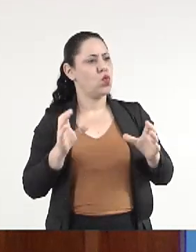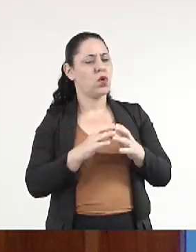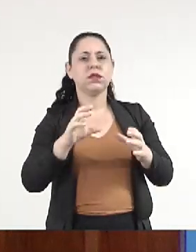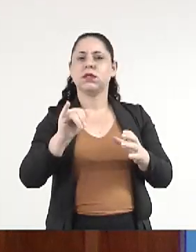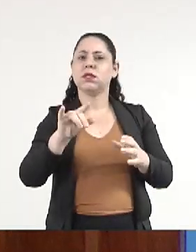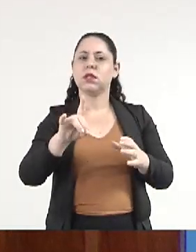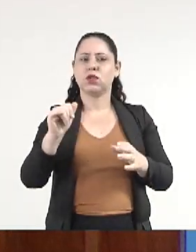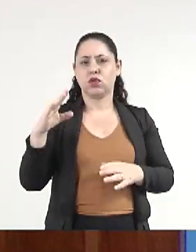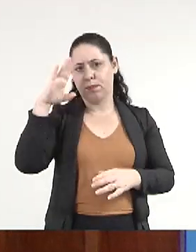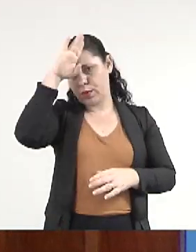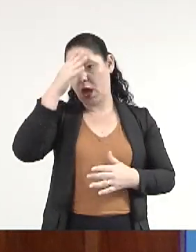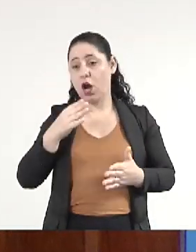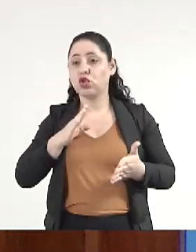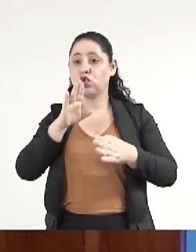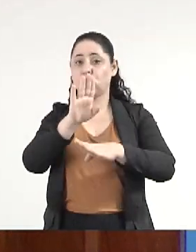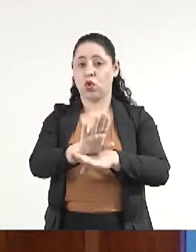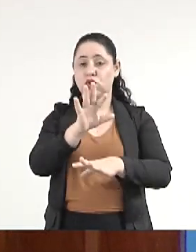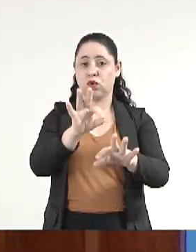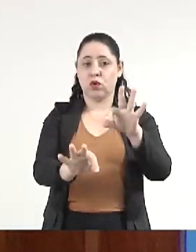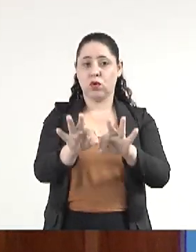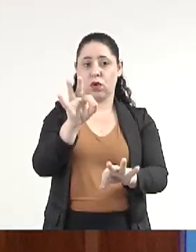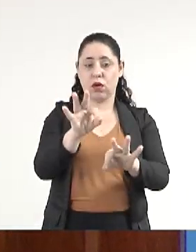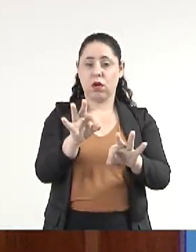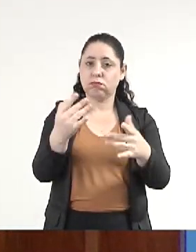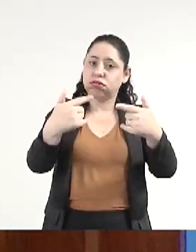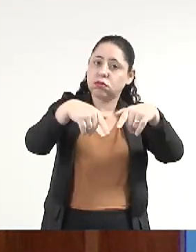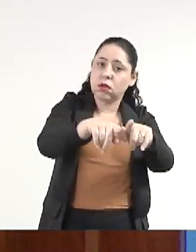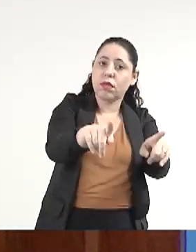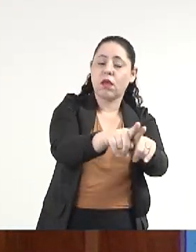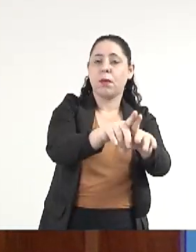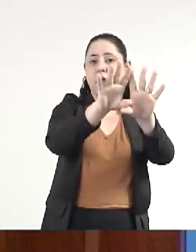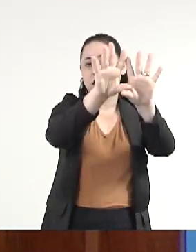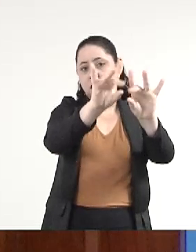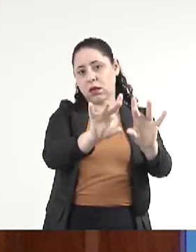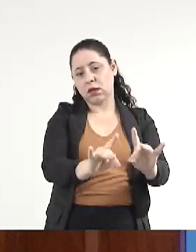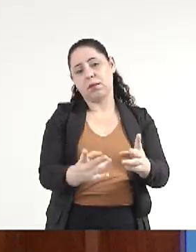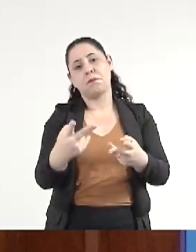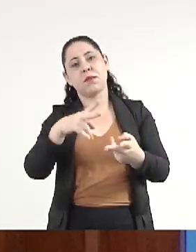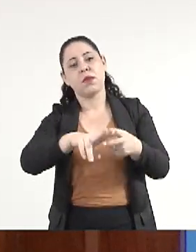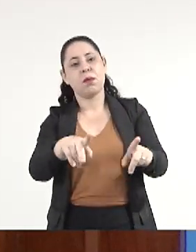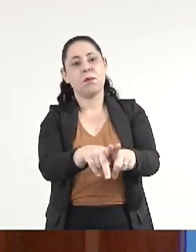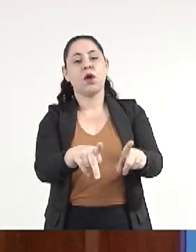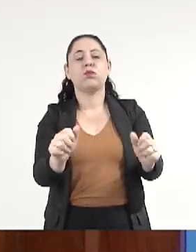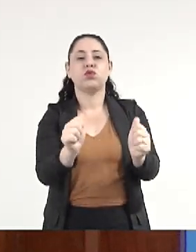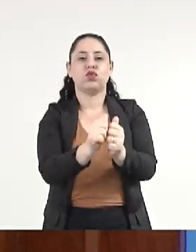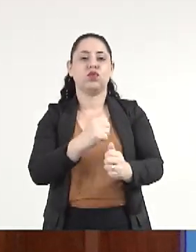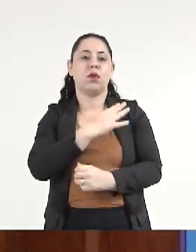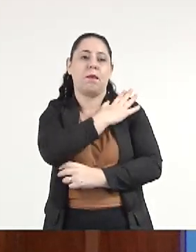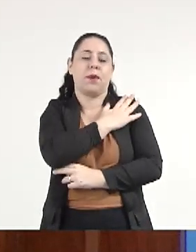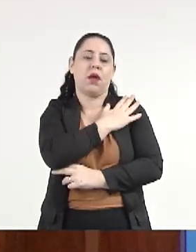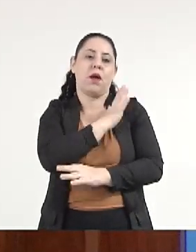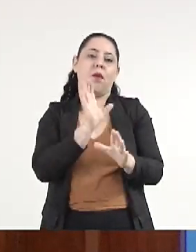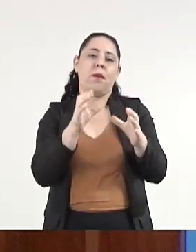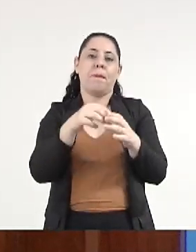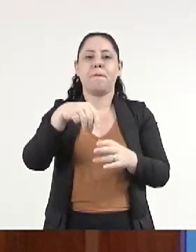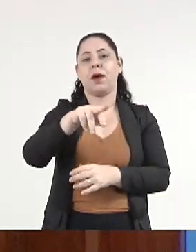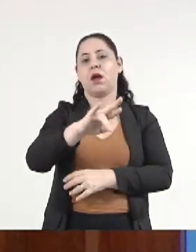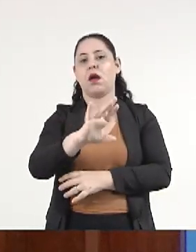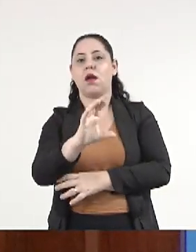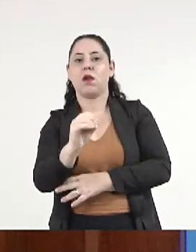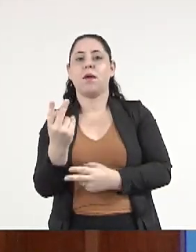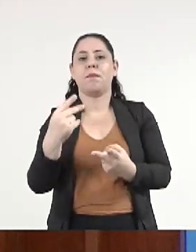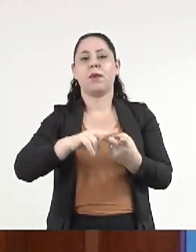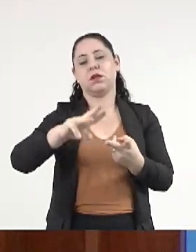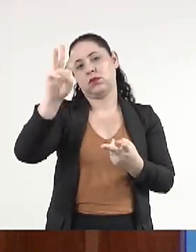tornou colaborador da Justiça e corroborador dos materiais apreendidos com o general da Brigada Mário Fernandes,